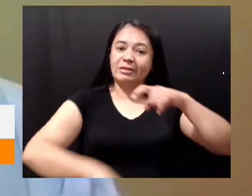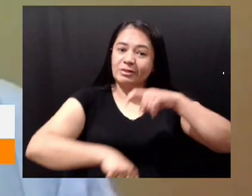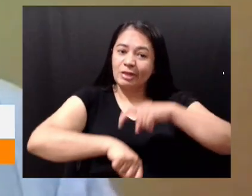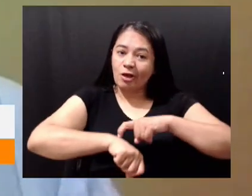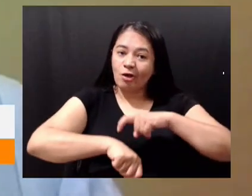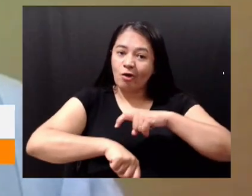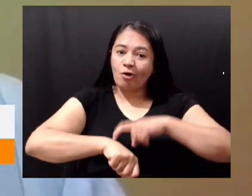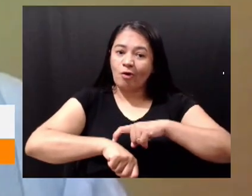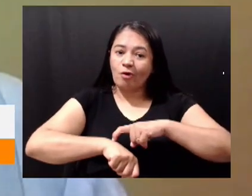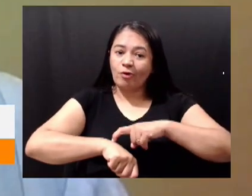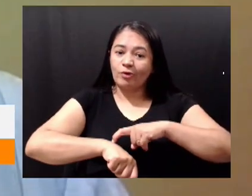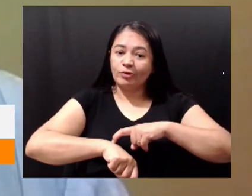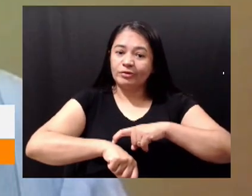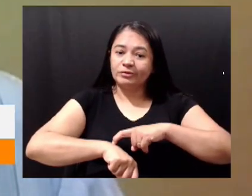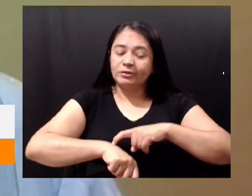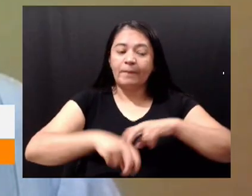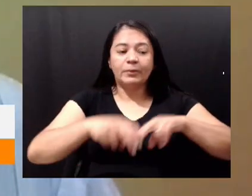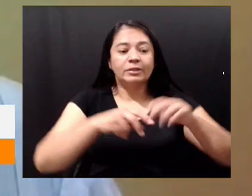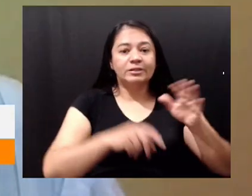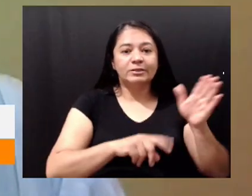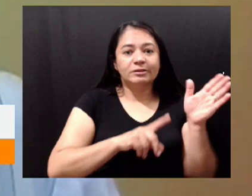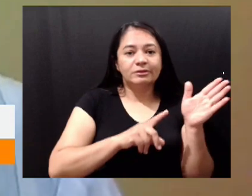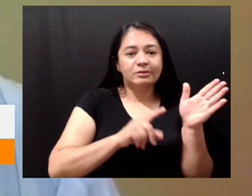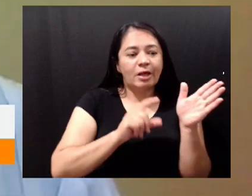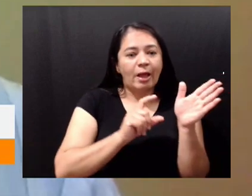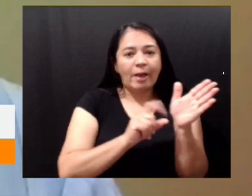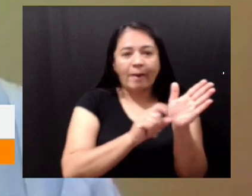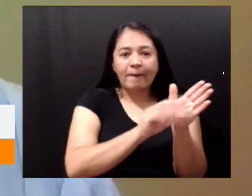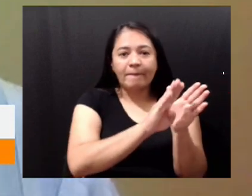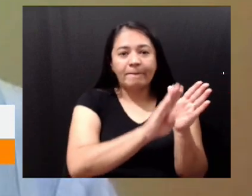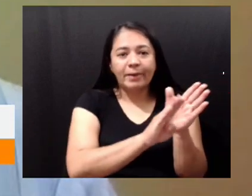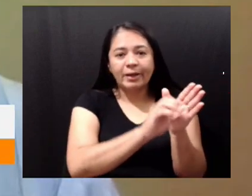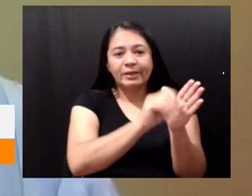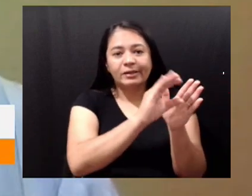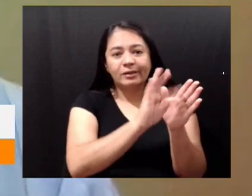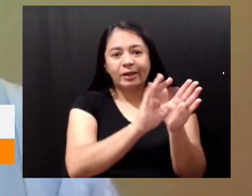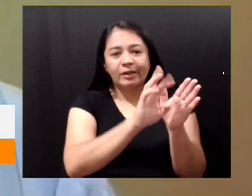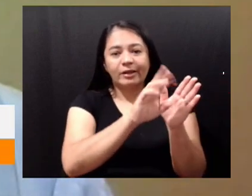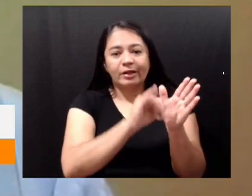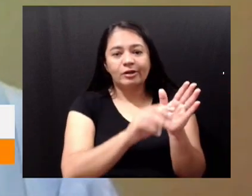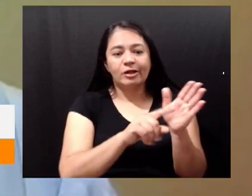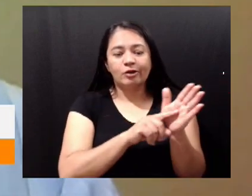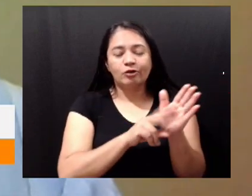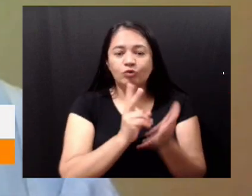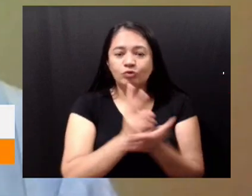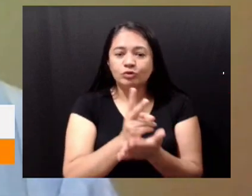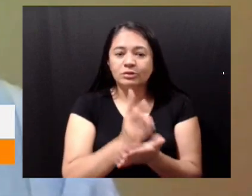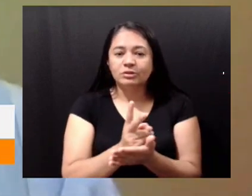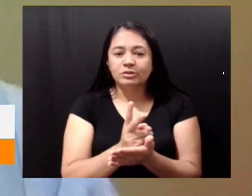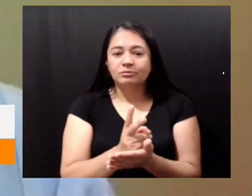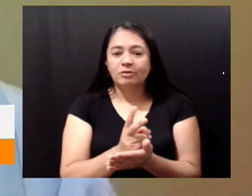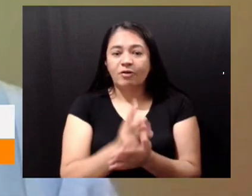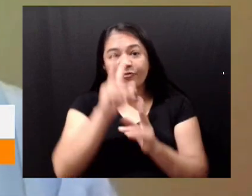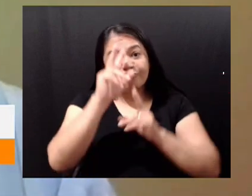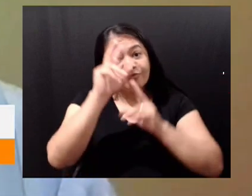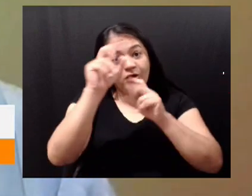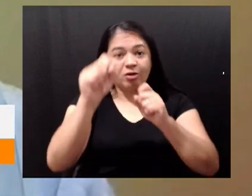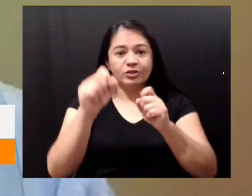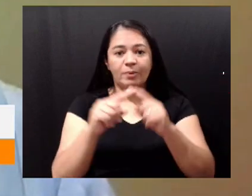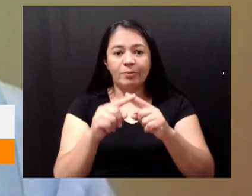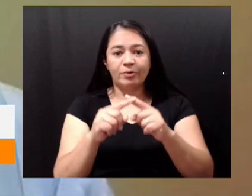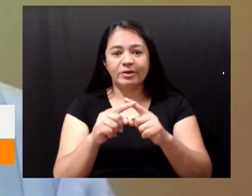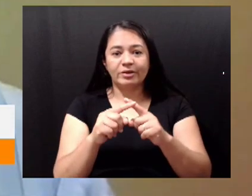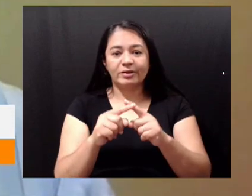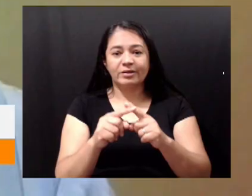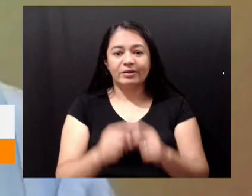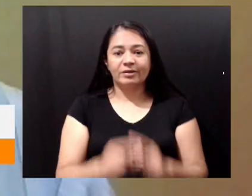as bactérias que permanecem lá, elas se tornam resistentes, porque as que não eram resistentes